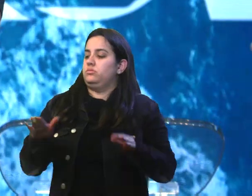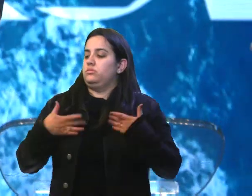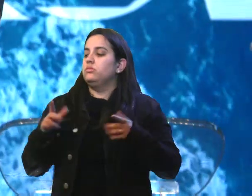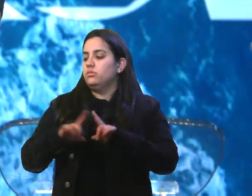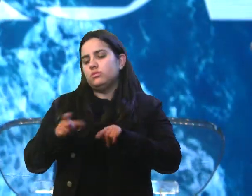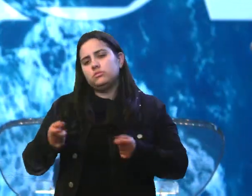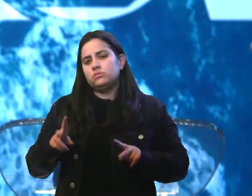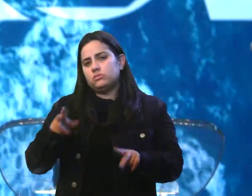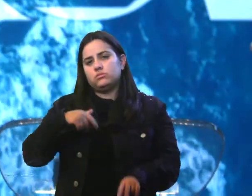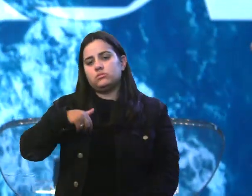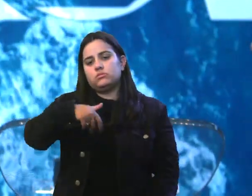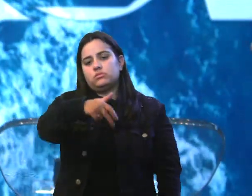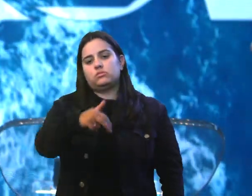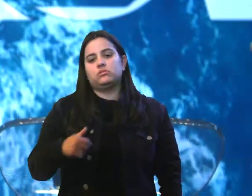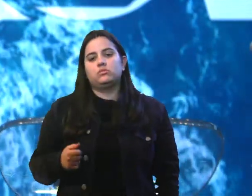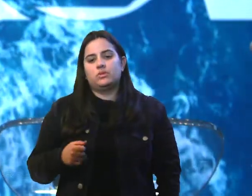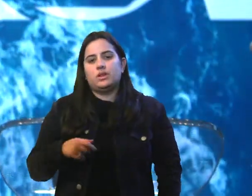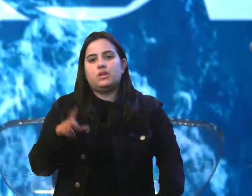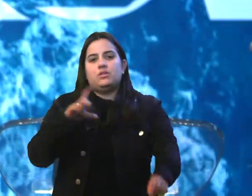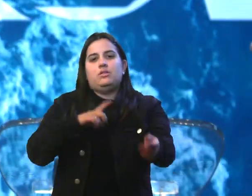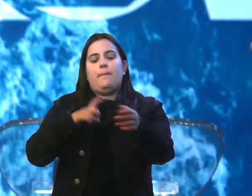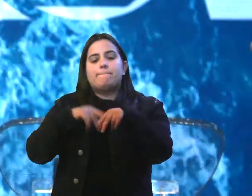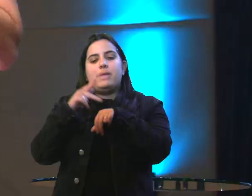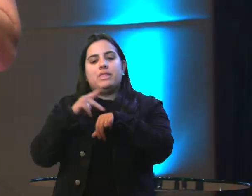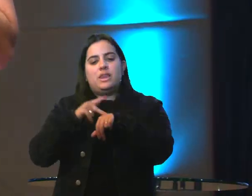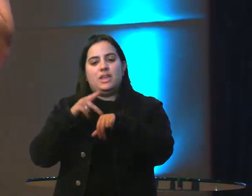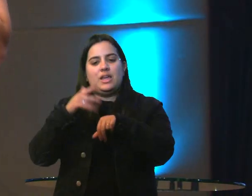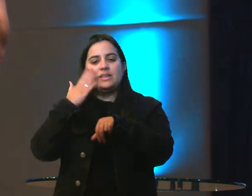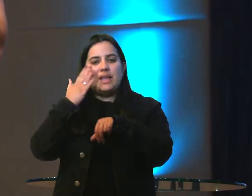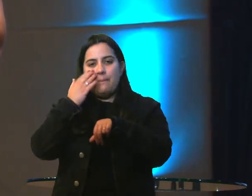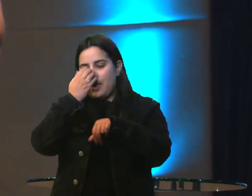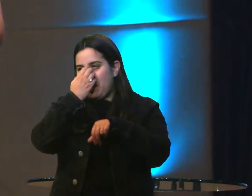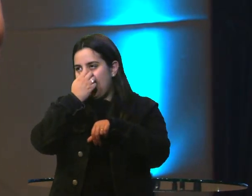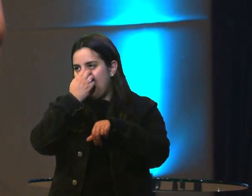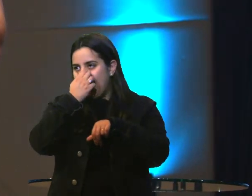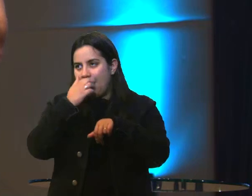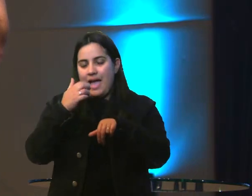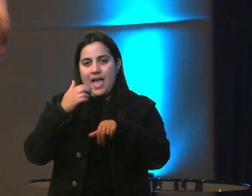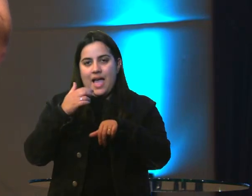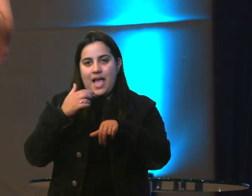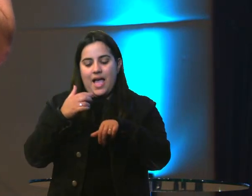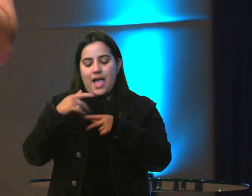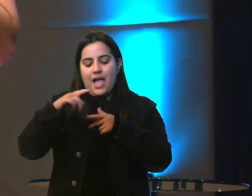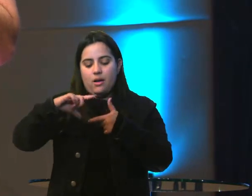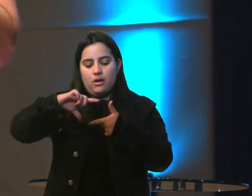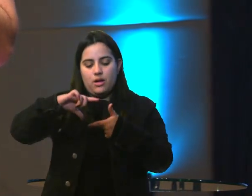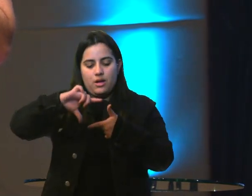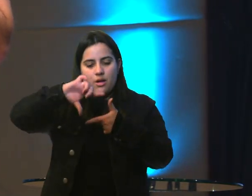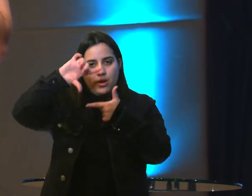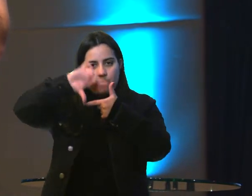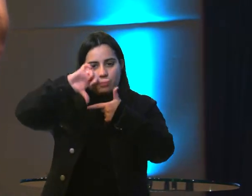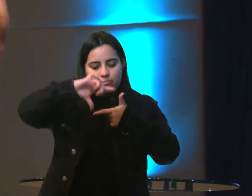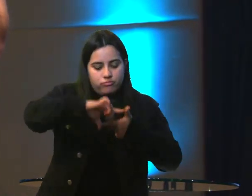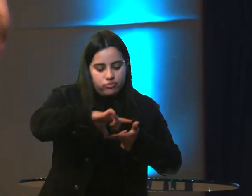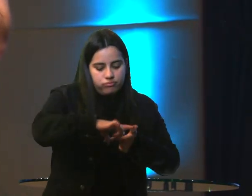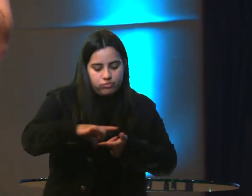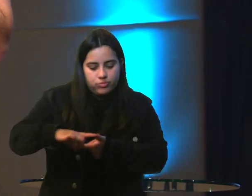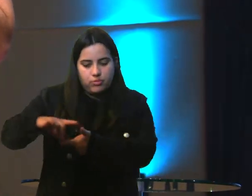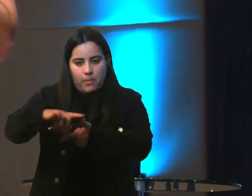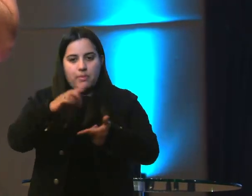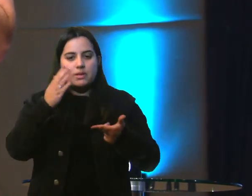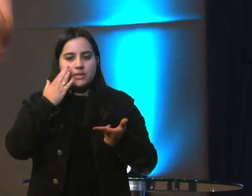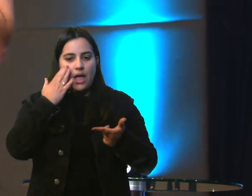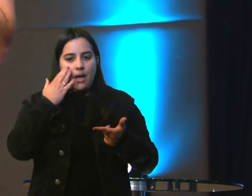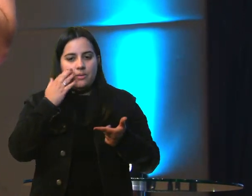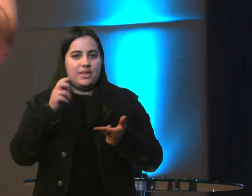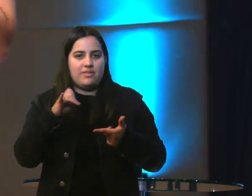andando. Aquele monte de pedra, sabe aqueles paralelepípedos assim? Umas pedra bomba.